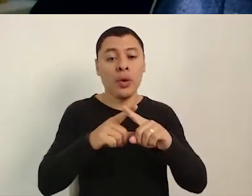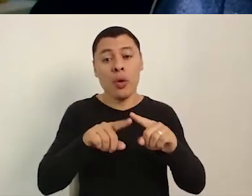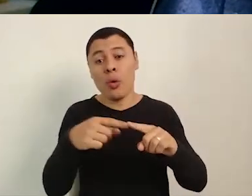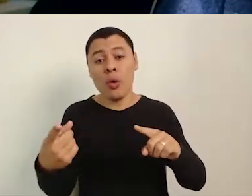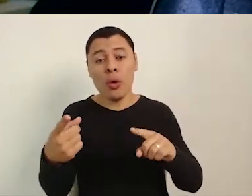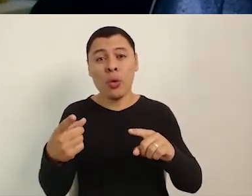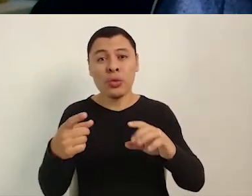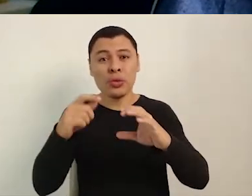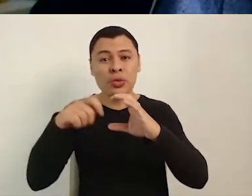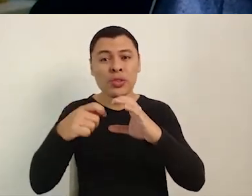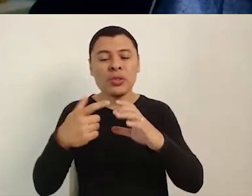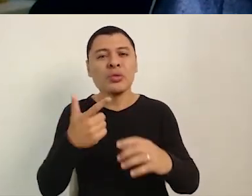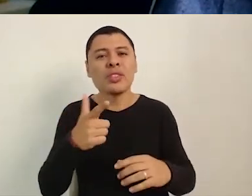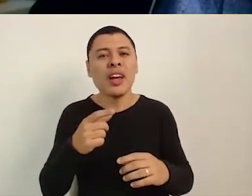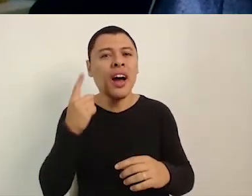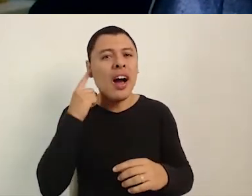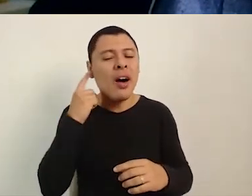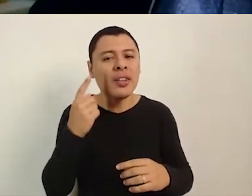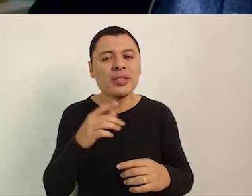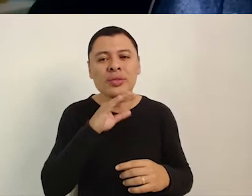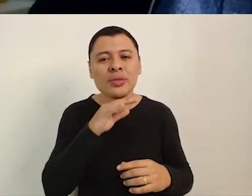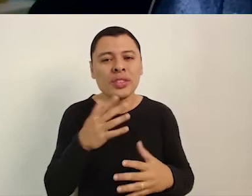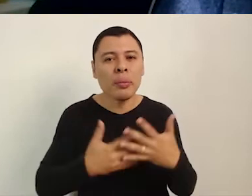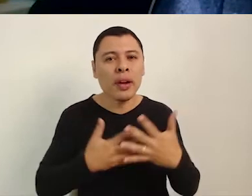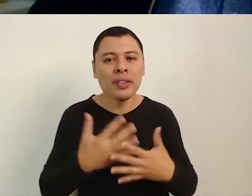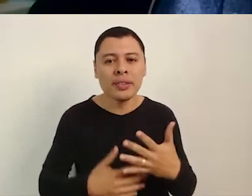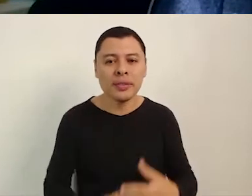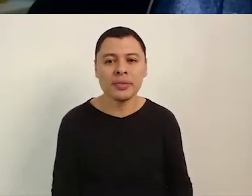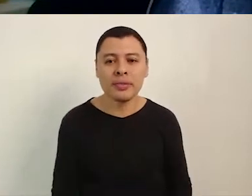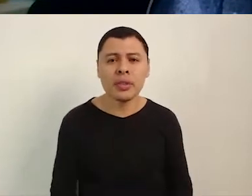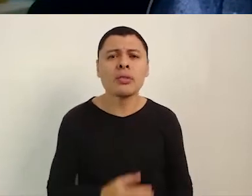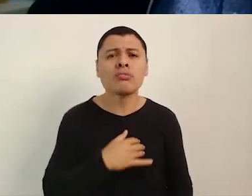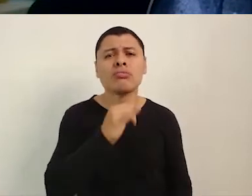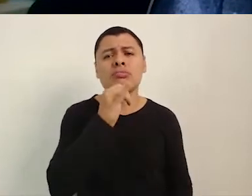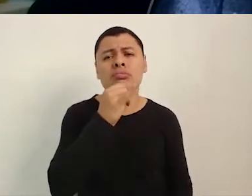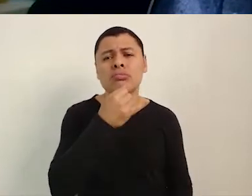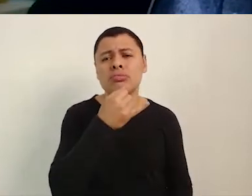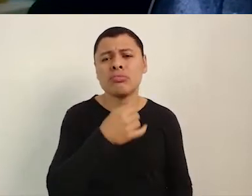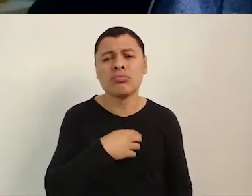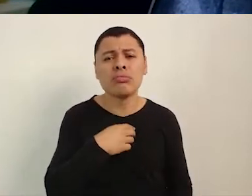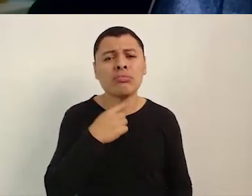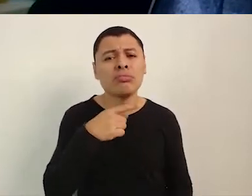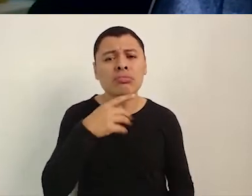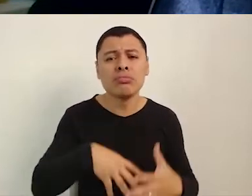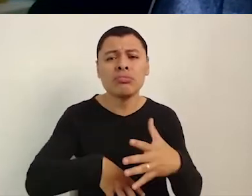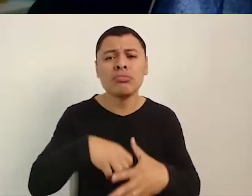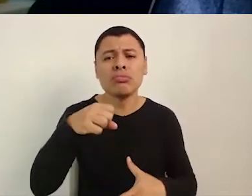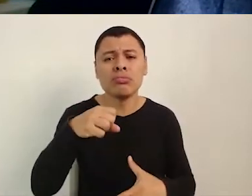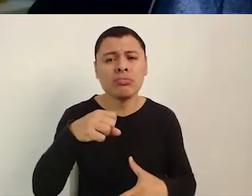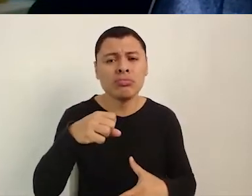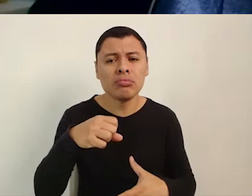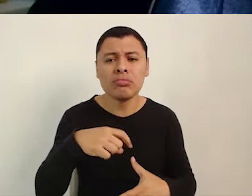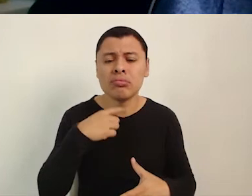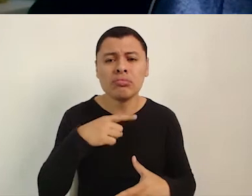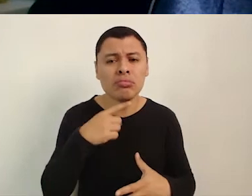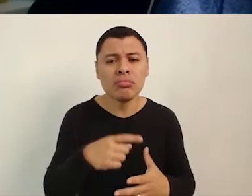não vai fazer muito sentido. Pois é, cara, eu tô tão triste aqui que eu tô tentando subir o negócio e não tá indo. Não